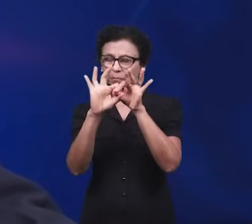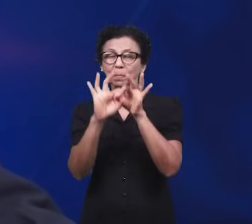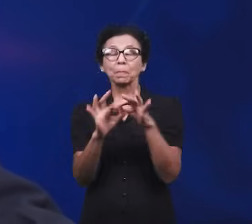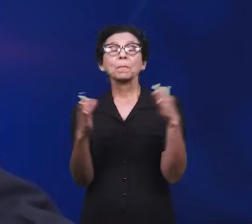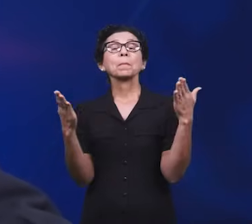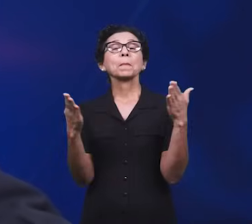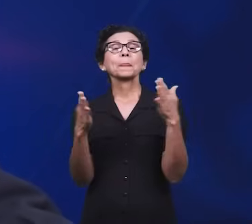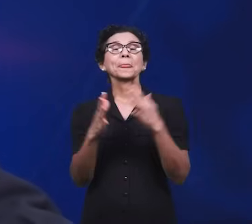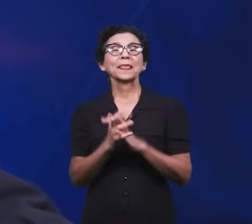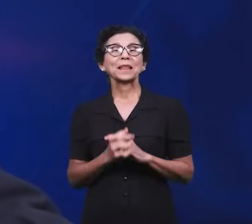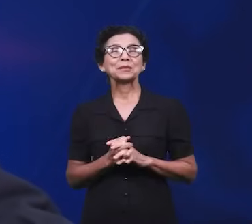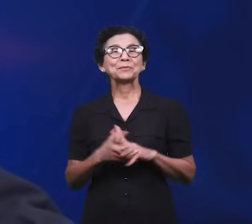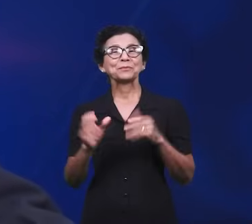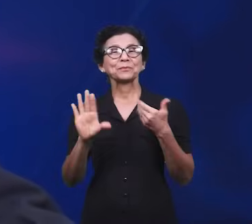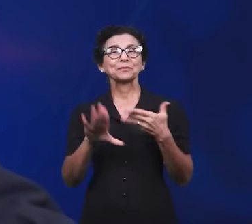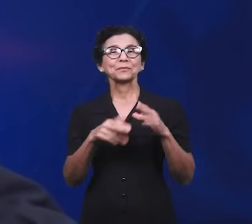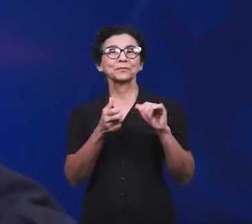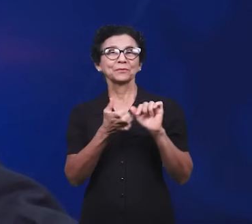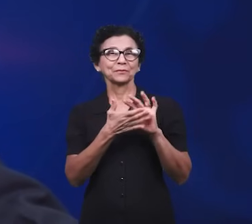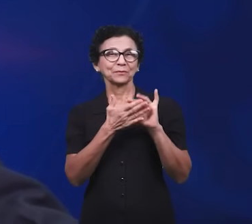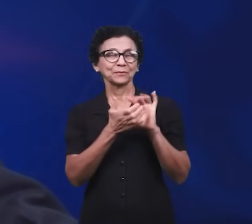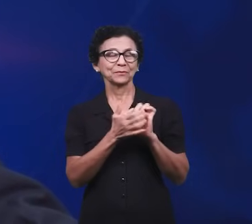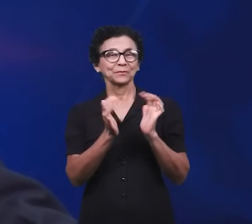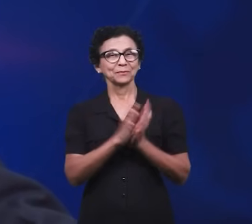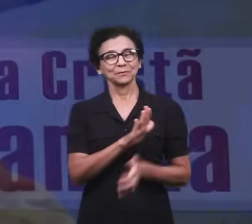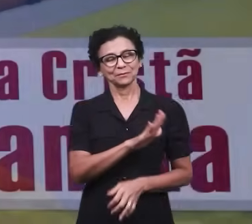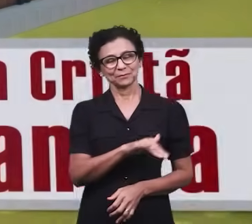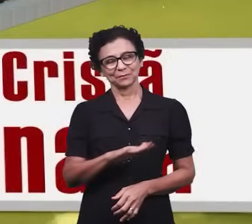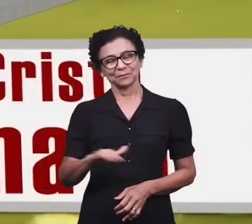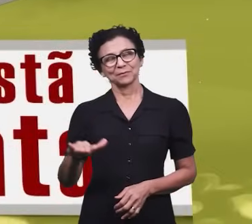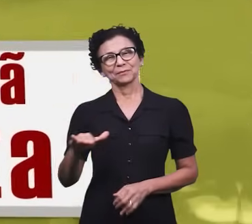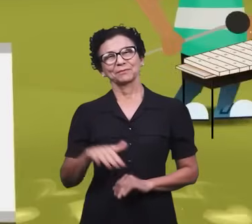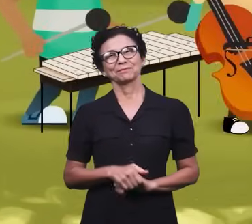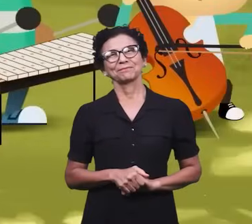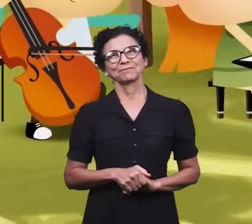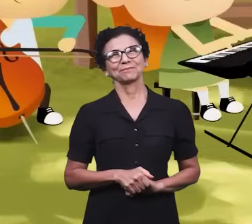agora estaremos cantando um louvor do Inário das Crianças.